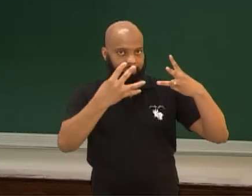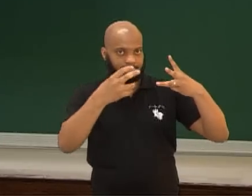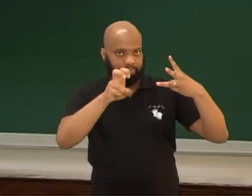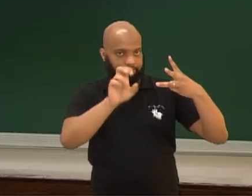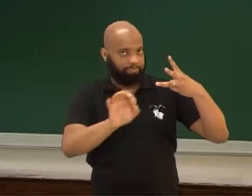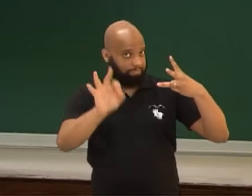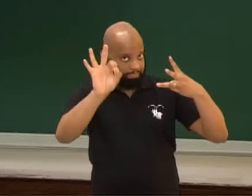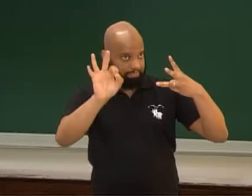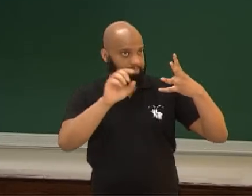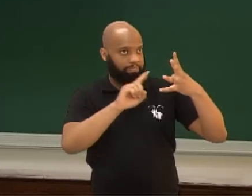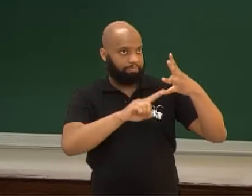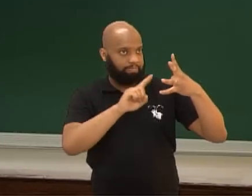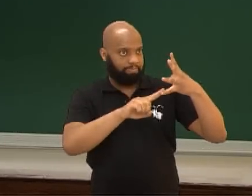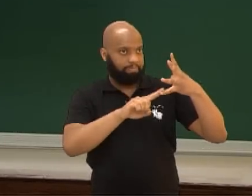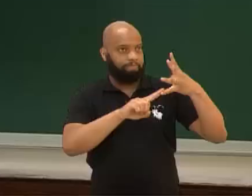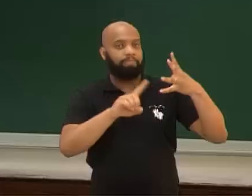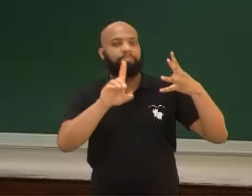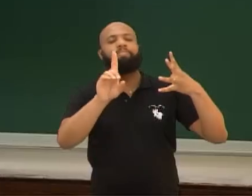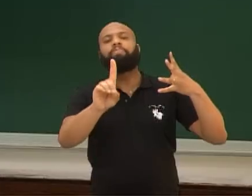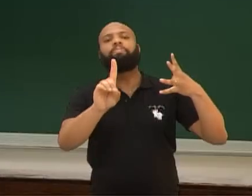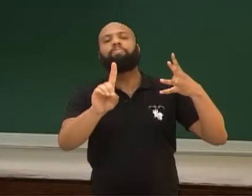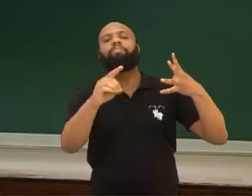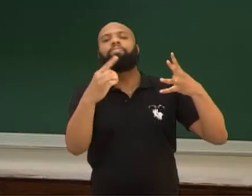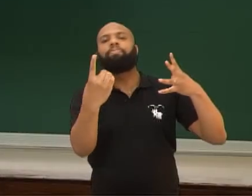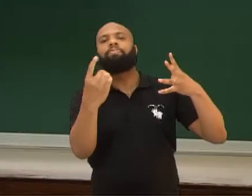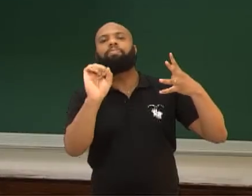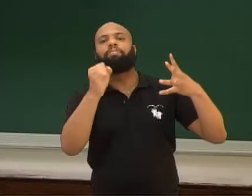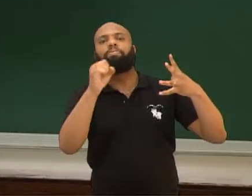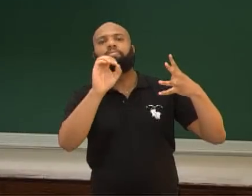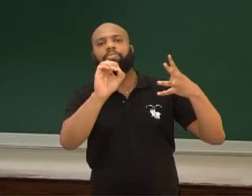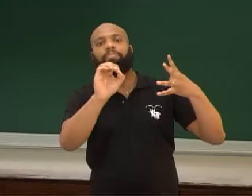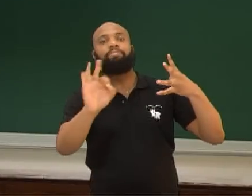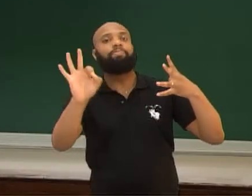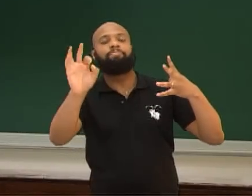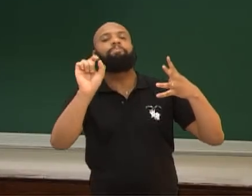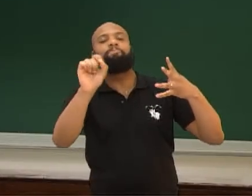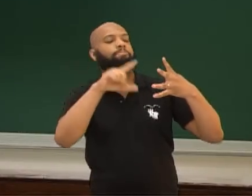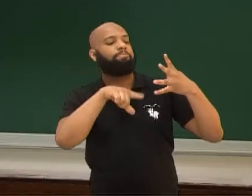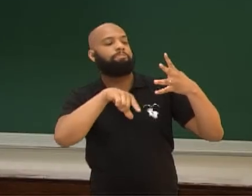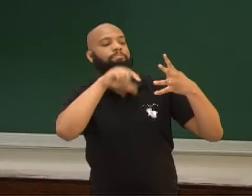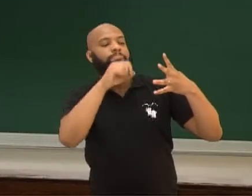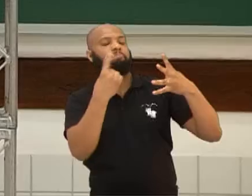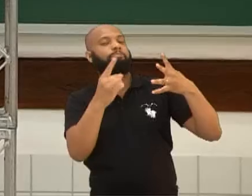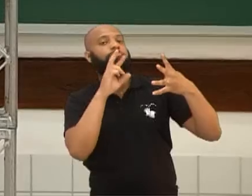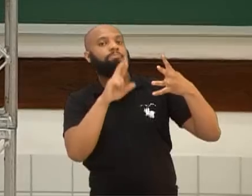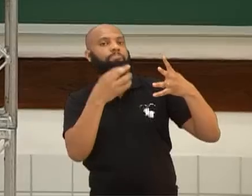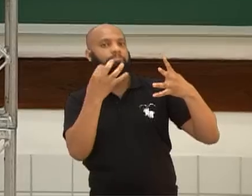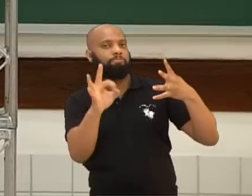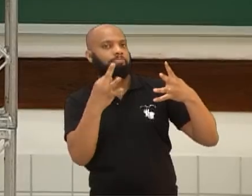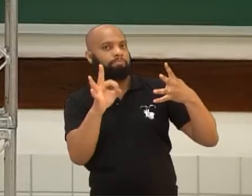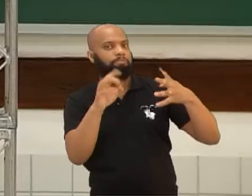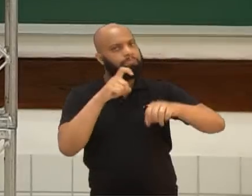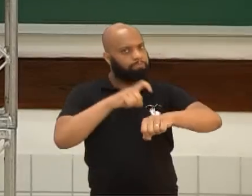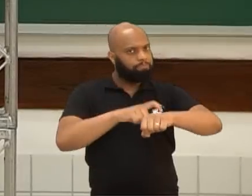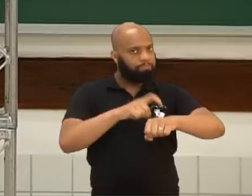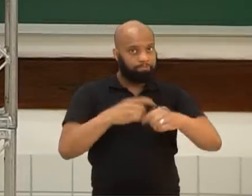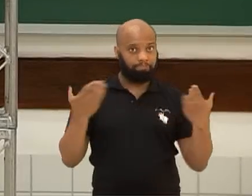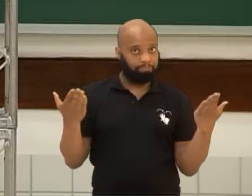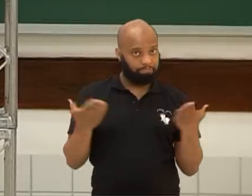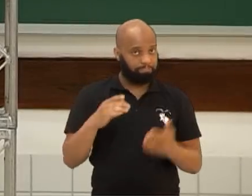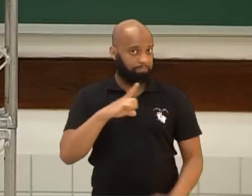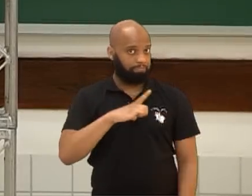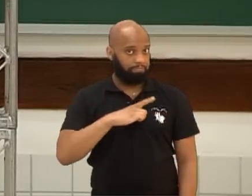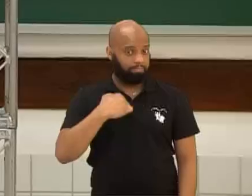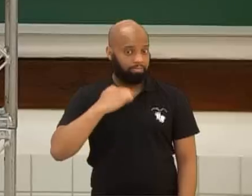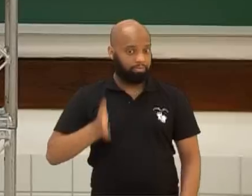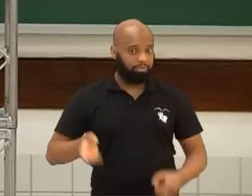C, 45 graus. Ou letra D, 180 graus. E aí, qual que é a resposta correta? Vou